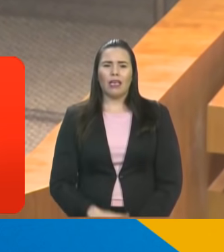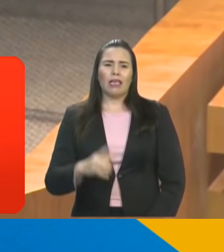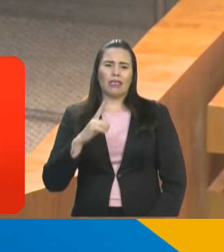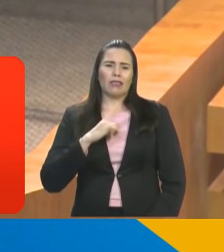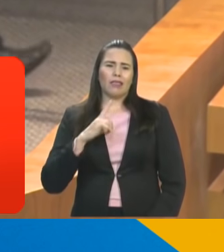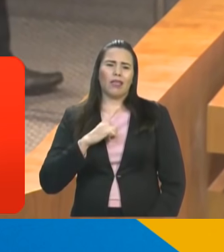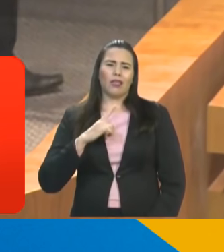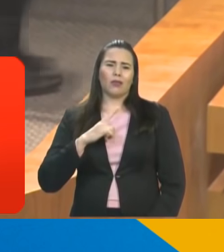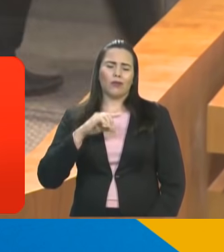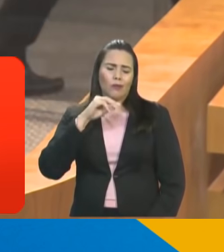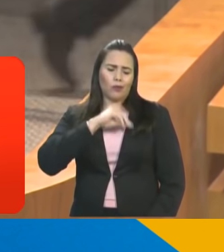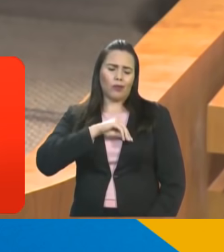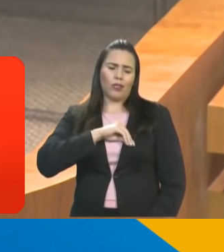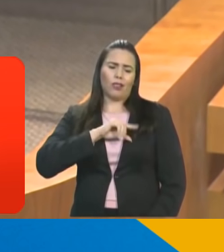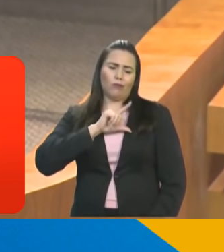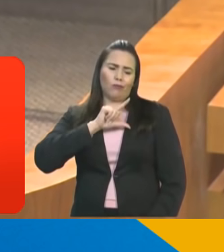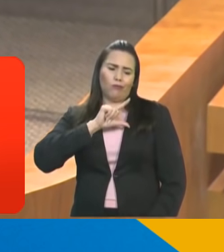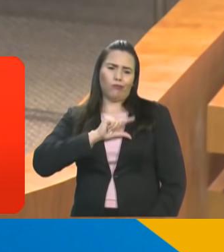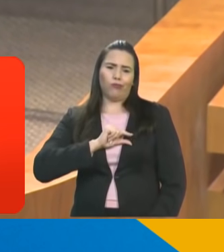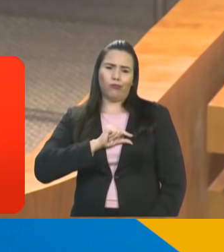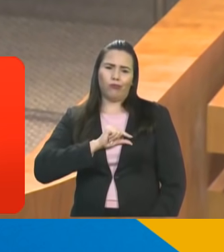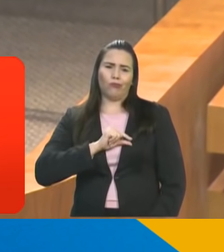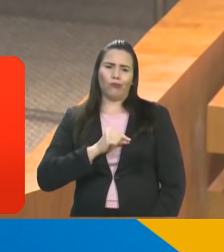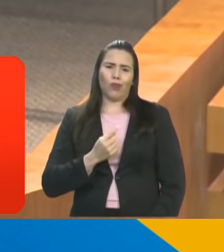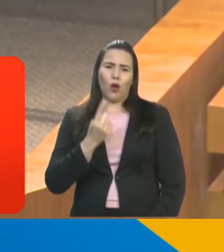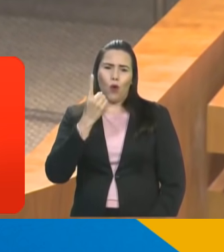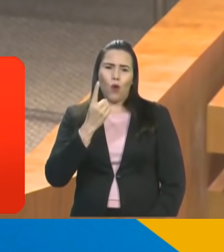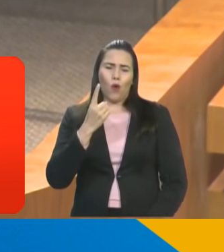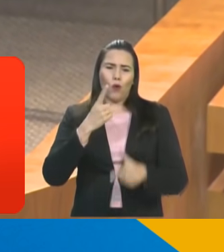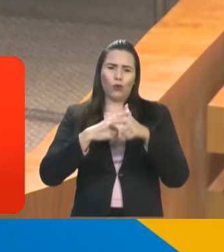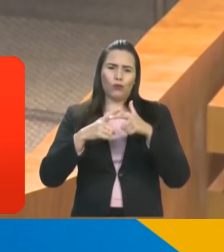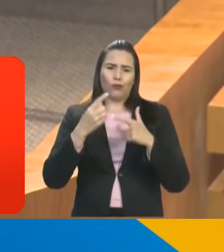do salário mínimo, menos de um terço do salário mínimo. E aí